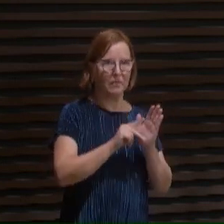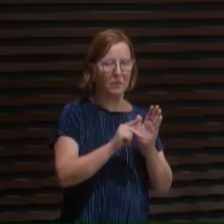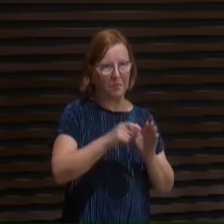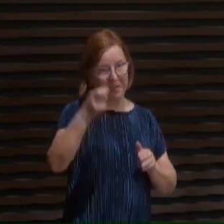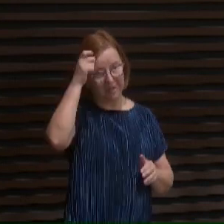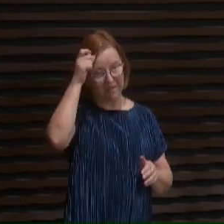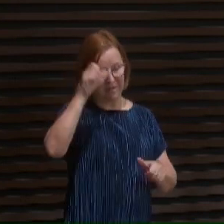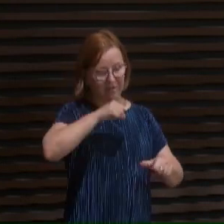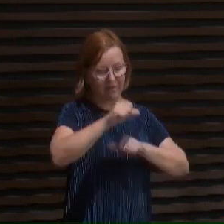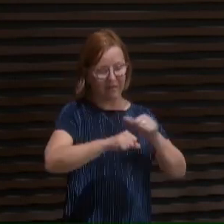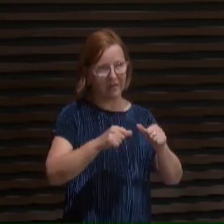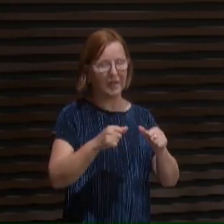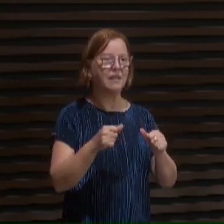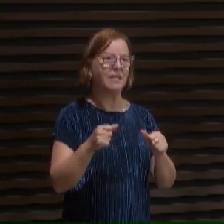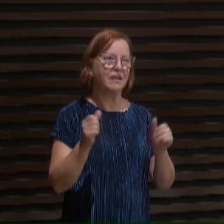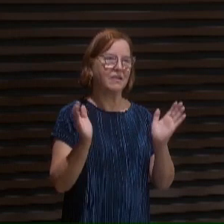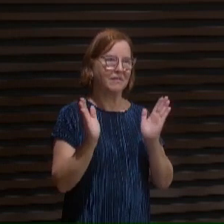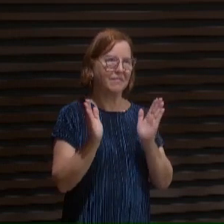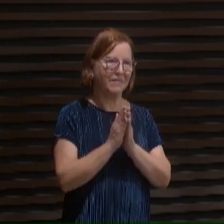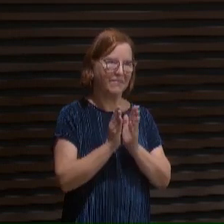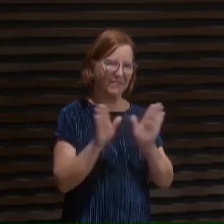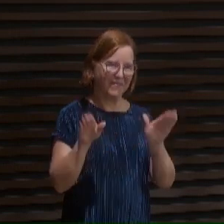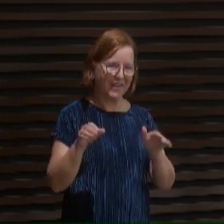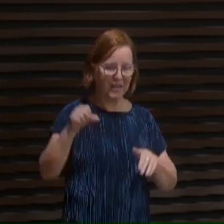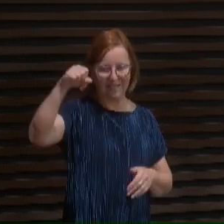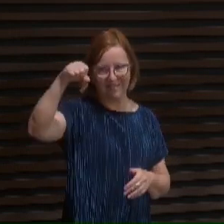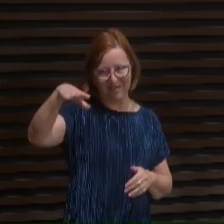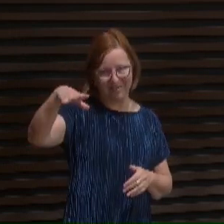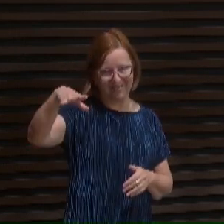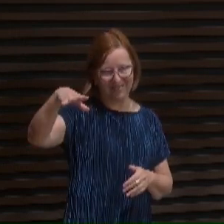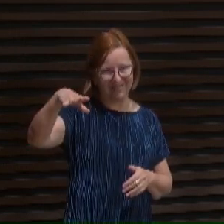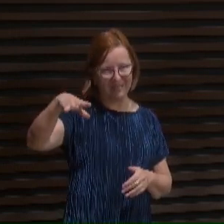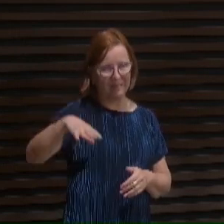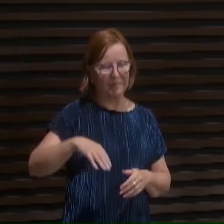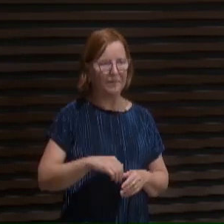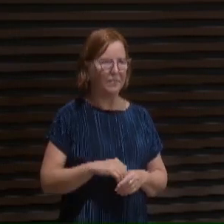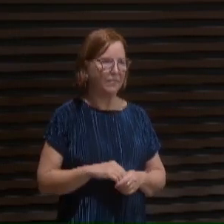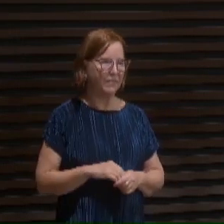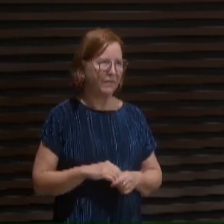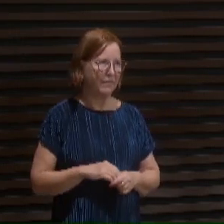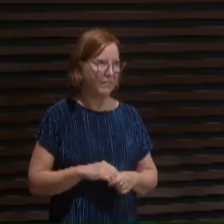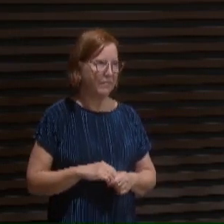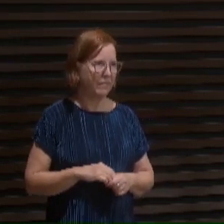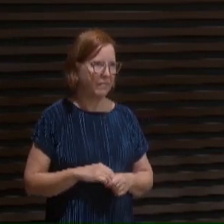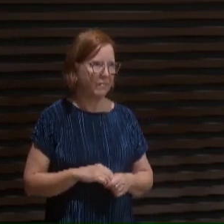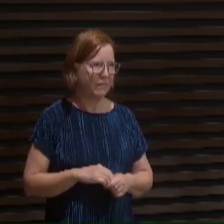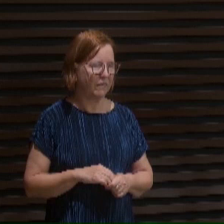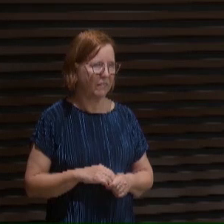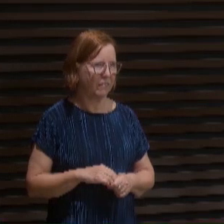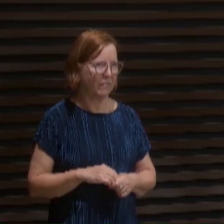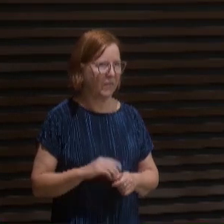se transforma em anjo de luz. Não é